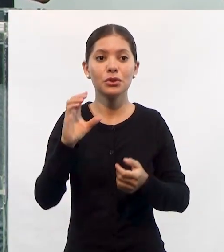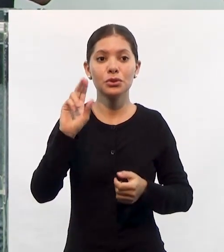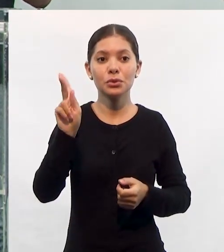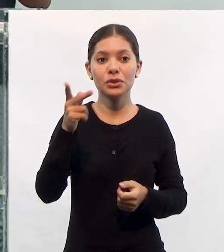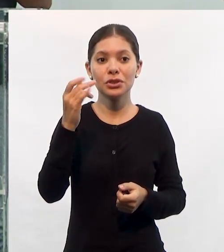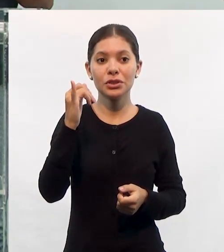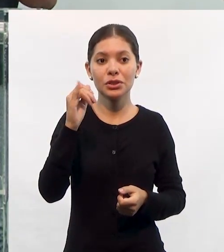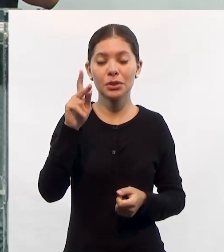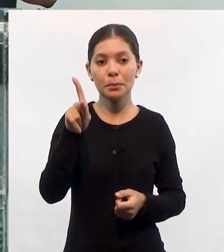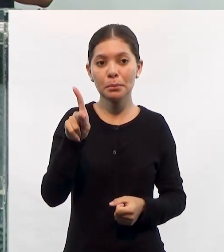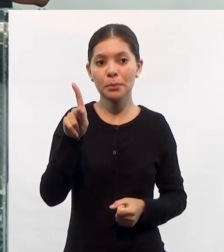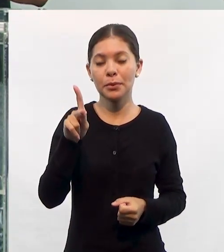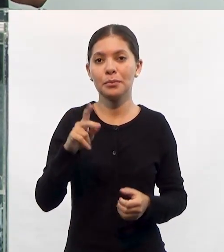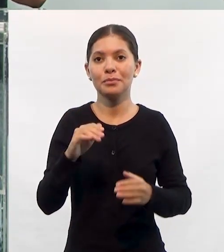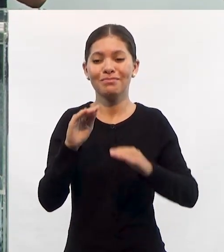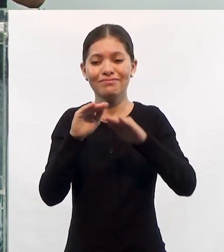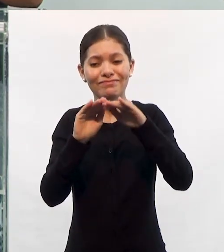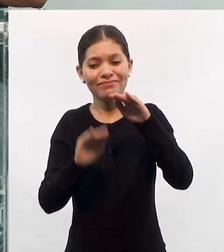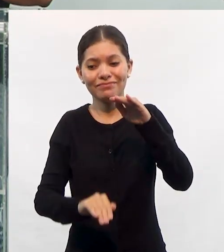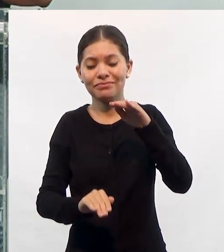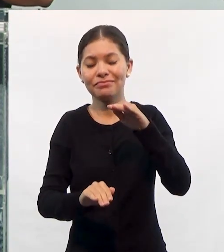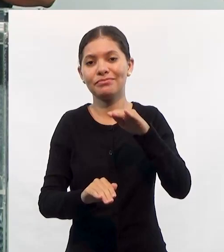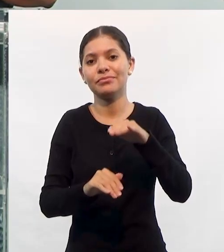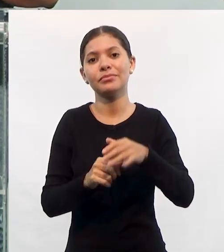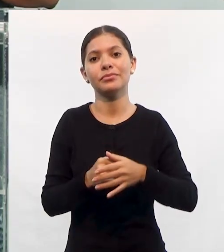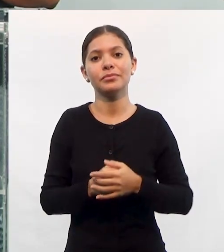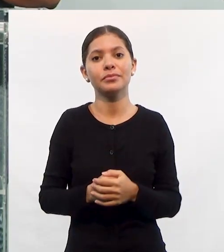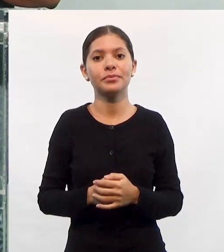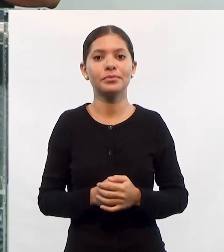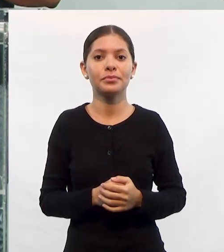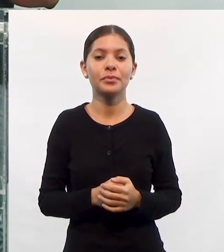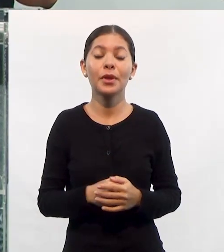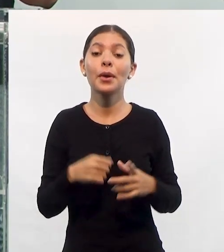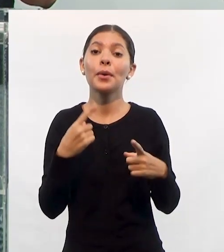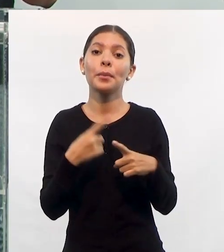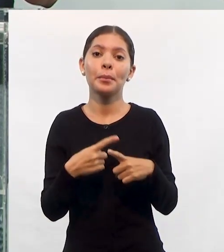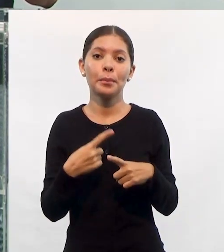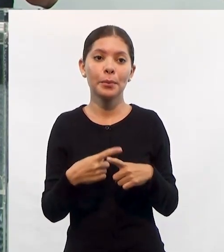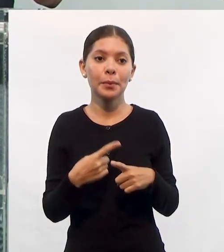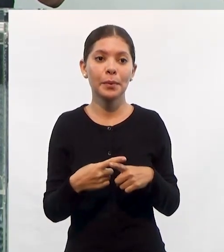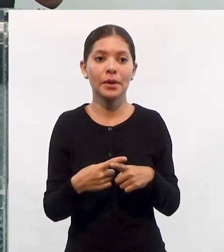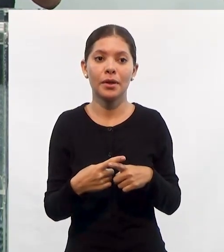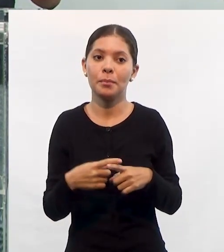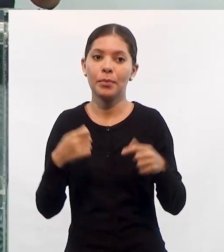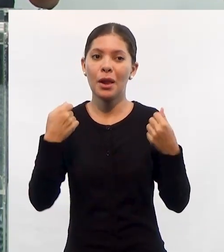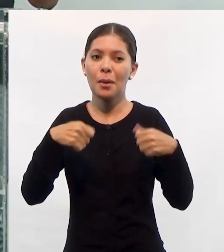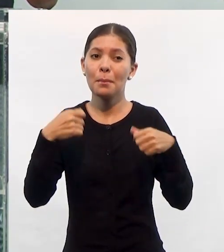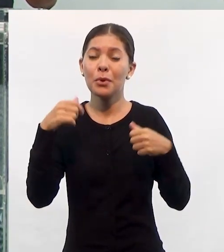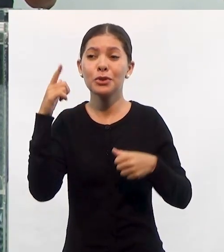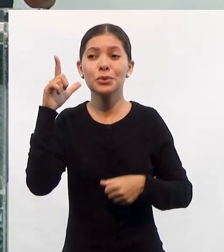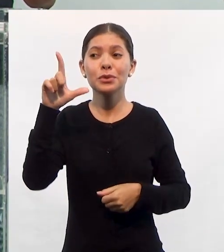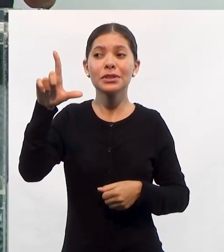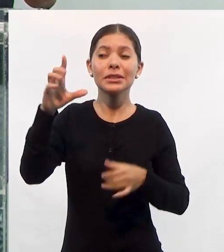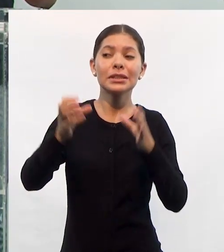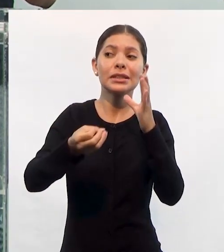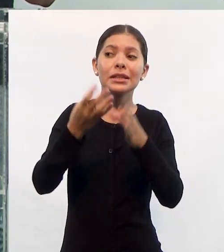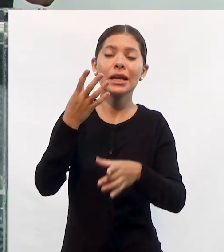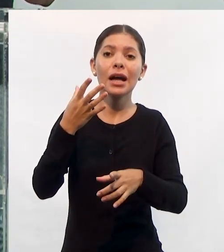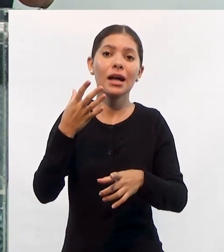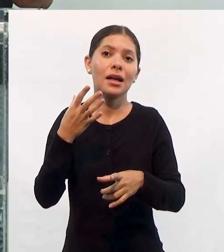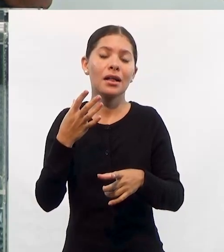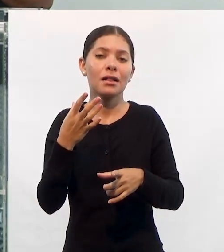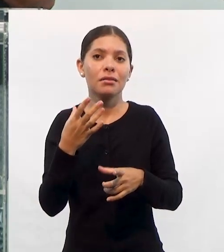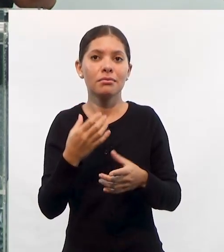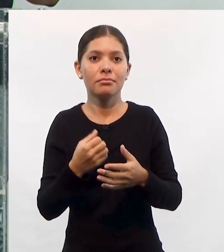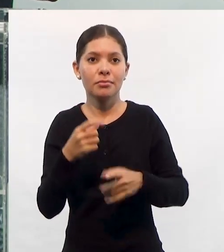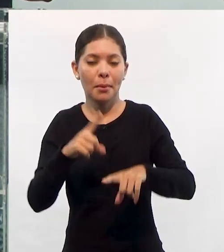muito inferiores aos chips mais avançados que existem. Por quê? Ela até poderia conseguir criar as máquinas, só que ela não